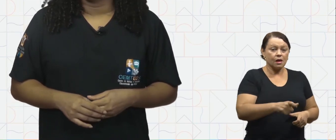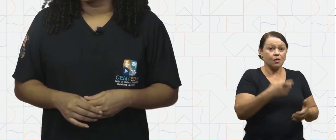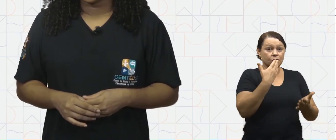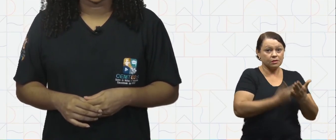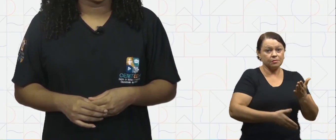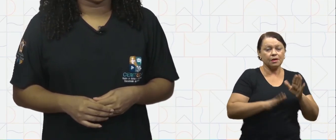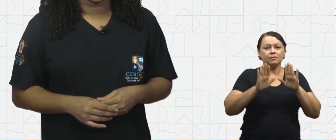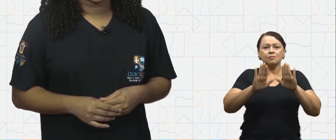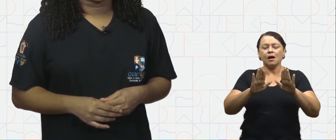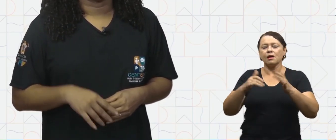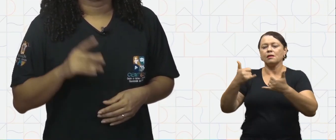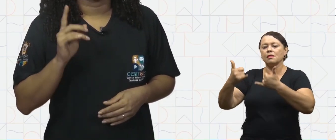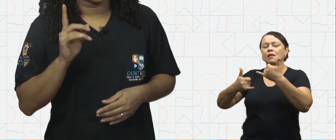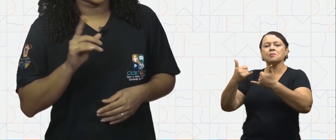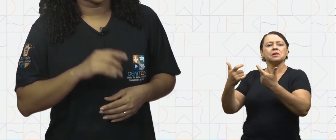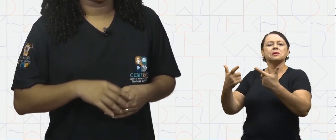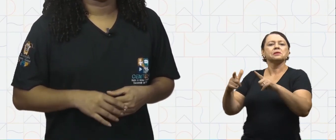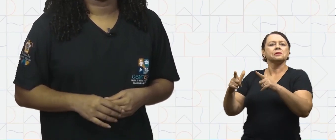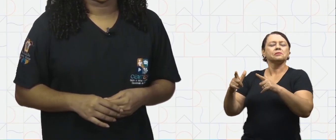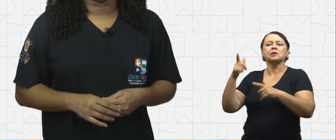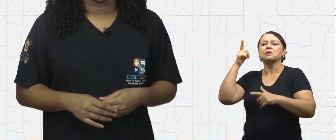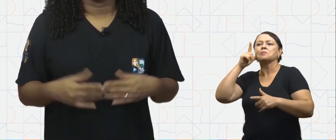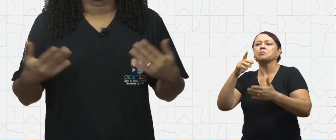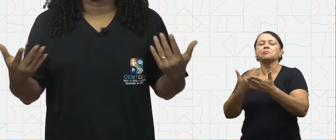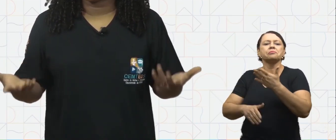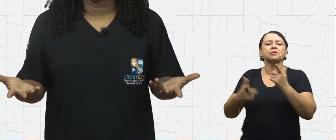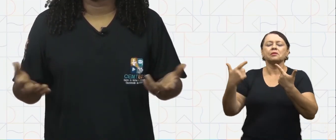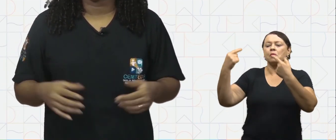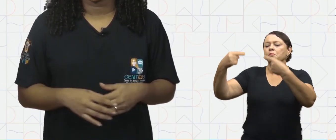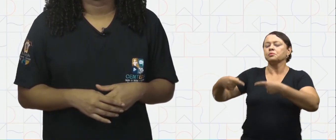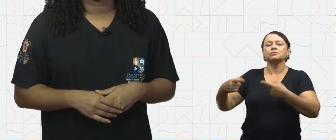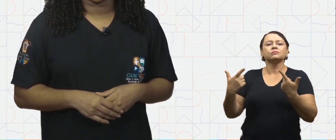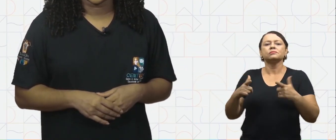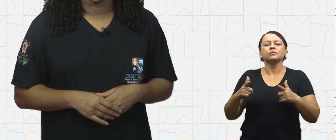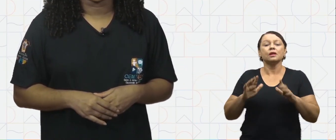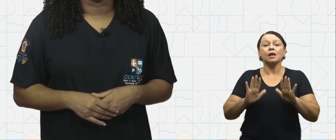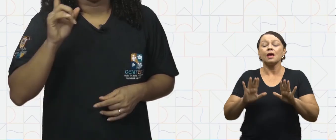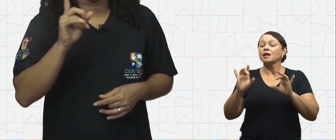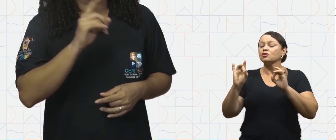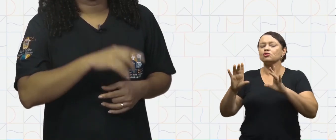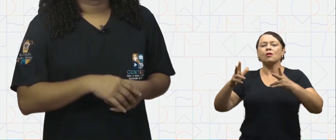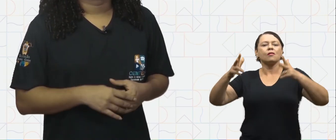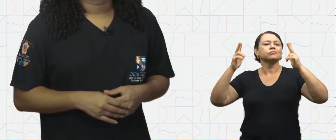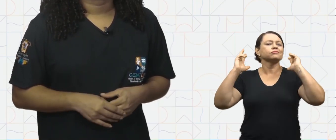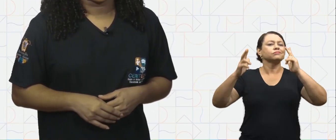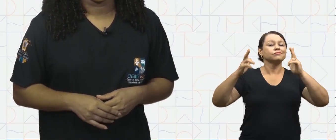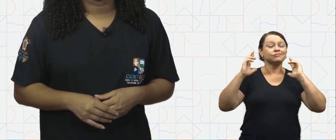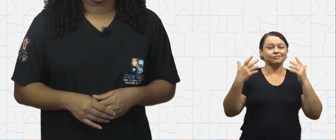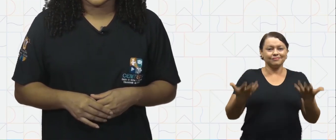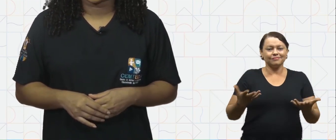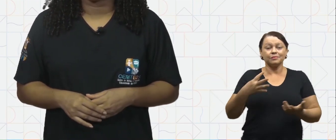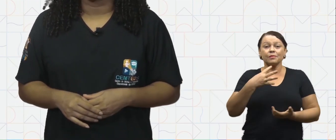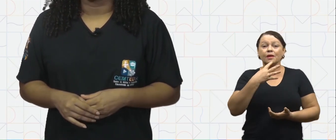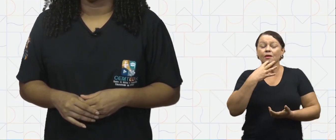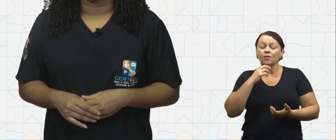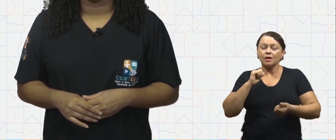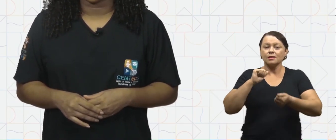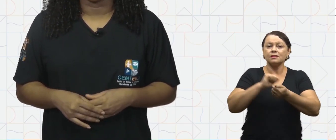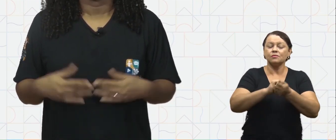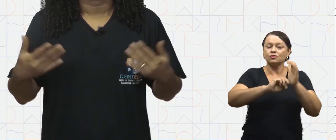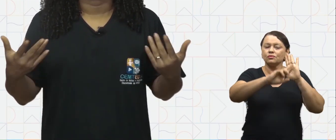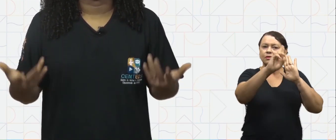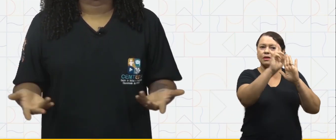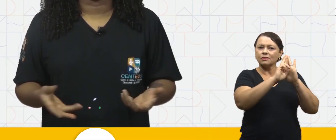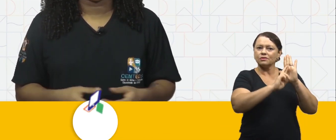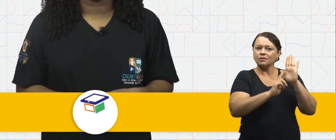brincadeira não existe um vencedor, nem uma competição. O importante é se divertir. Conhecemos juntos as regras do jogo da